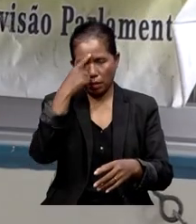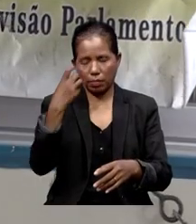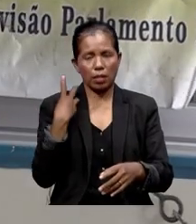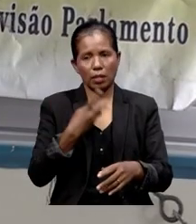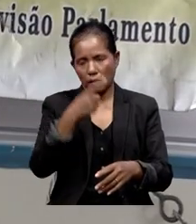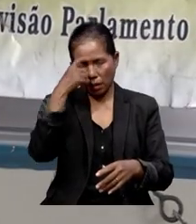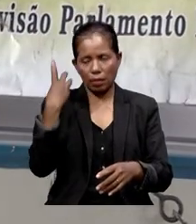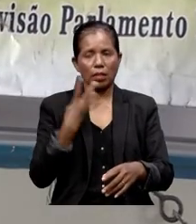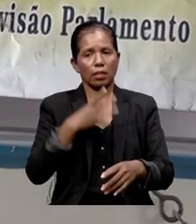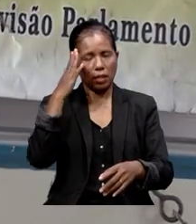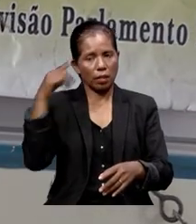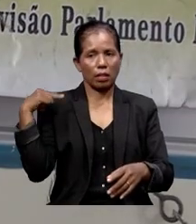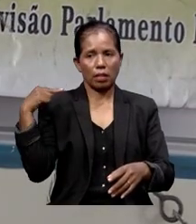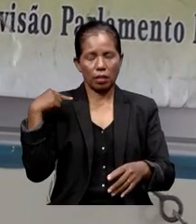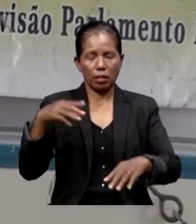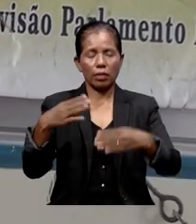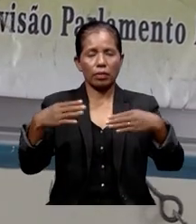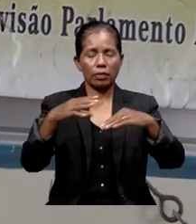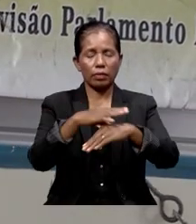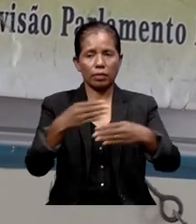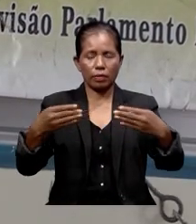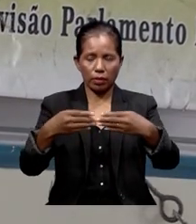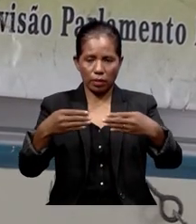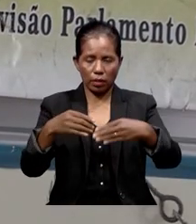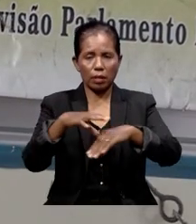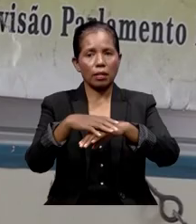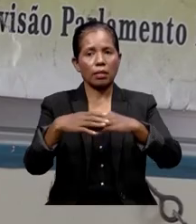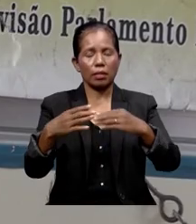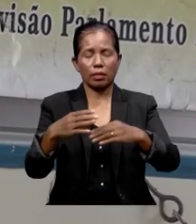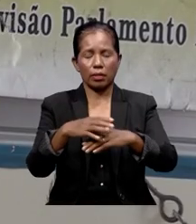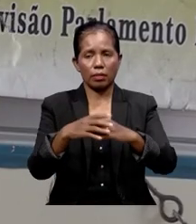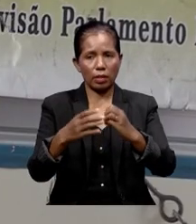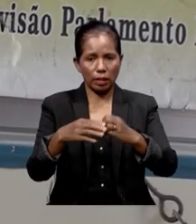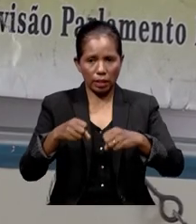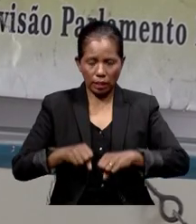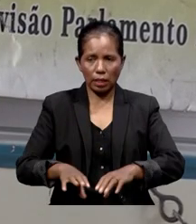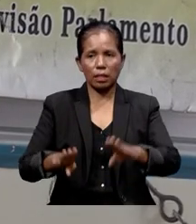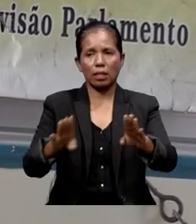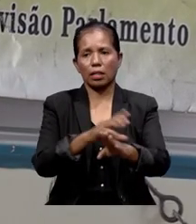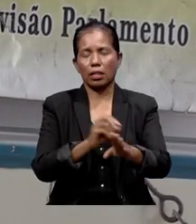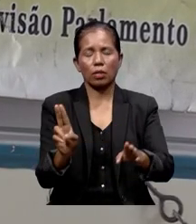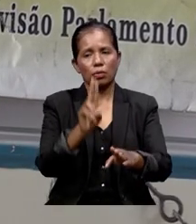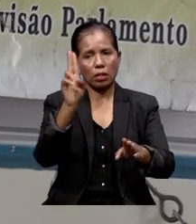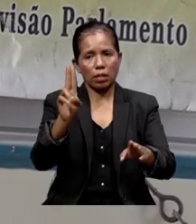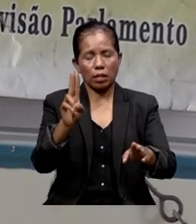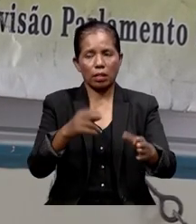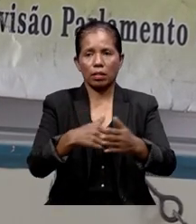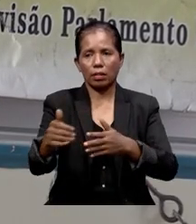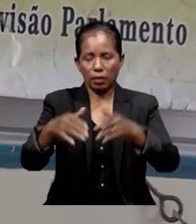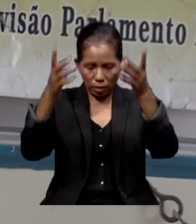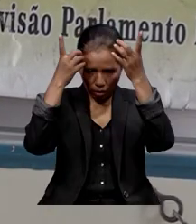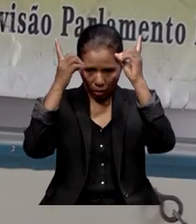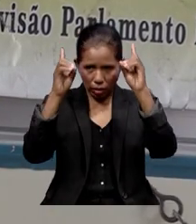tendo que atacar o gabinete fronteira marítima, né, ninha execução balão, depende da decisão